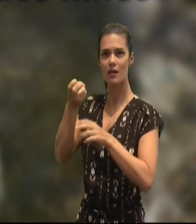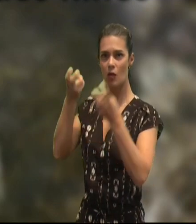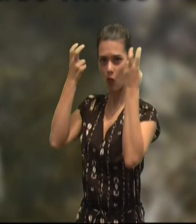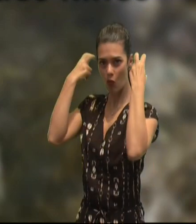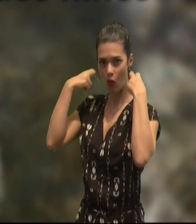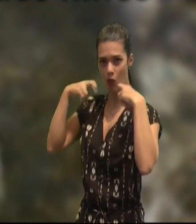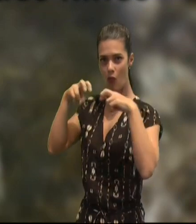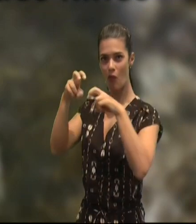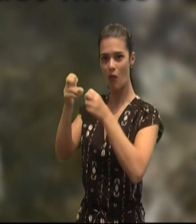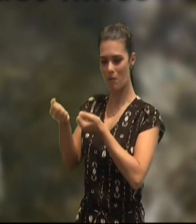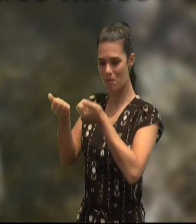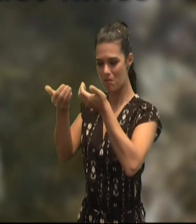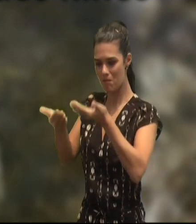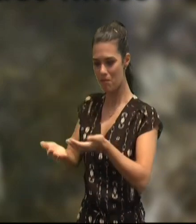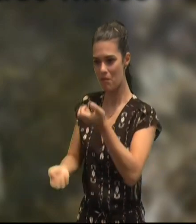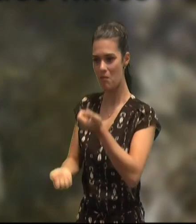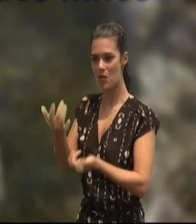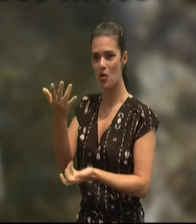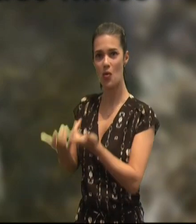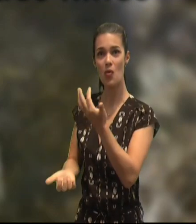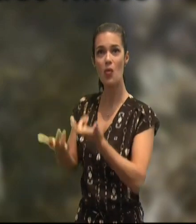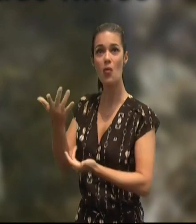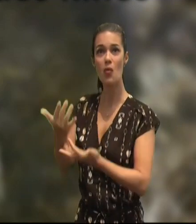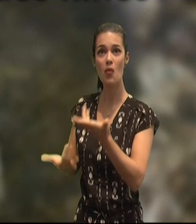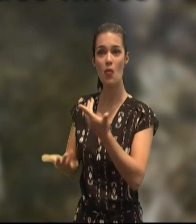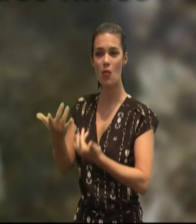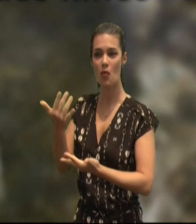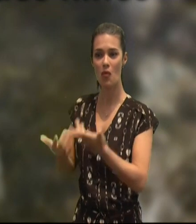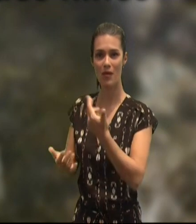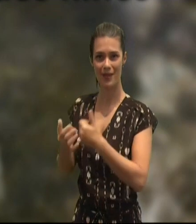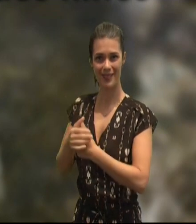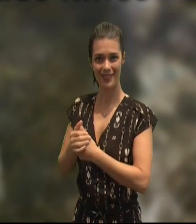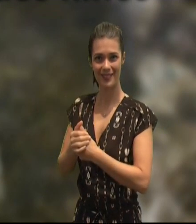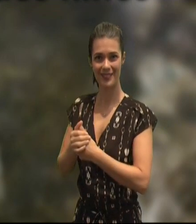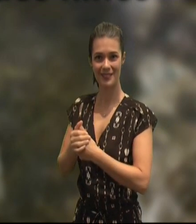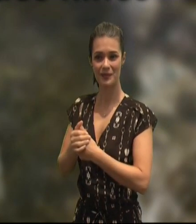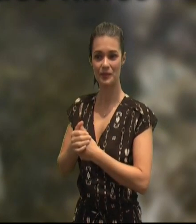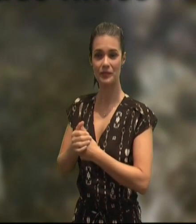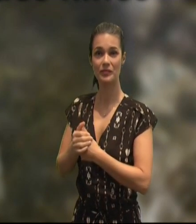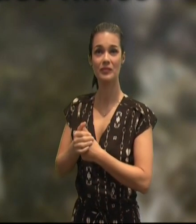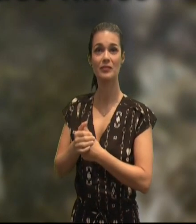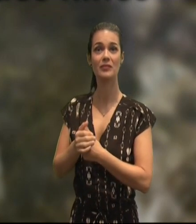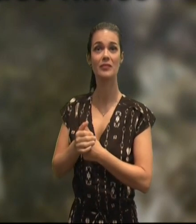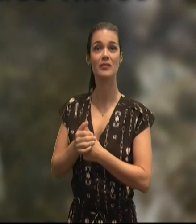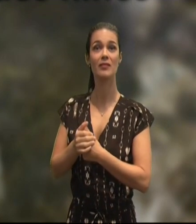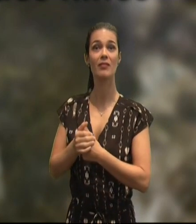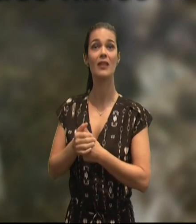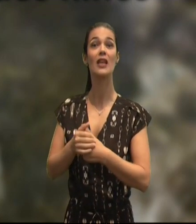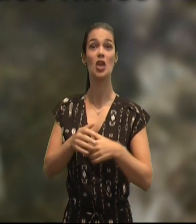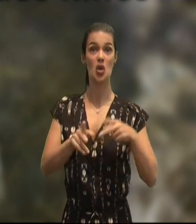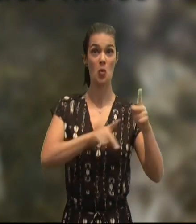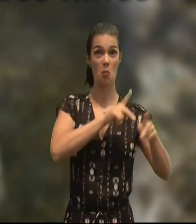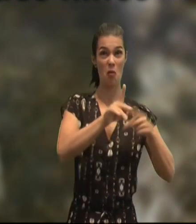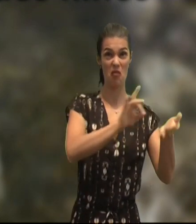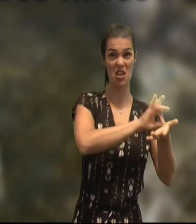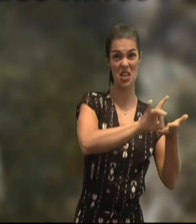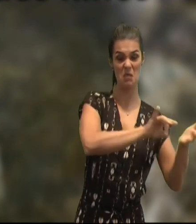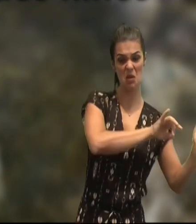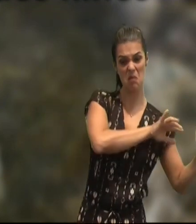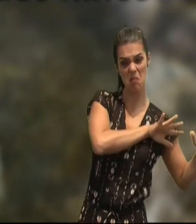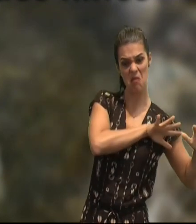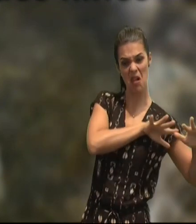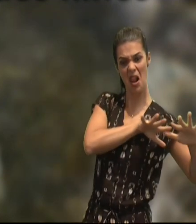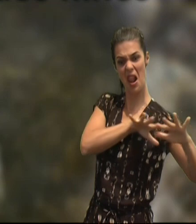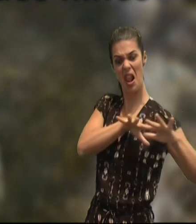Israel. Mas trovejou o Senhor aquele dia com grande estampido sobre os filisteus e os